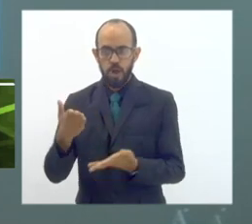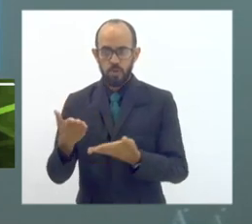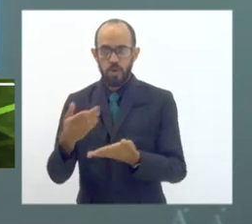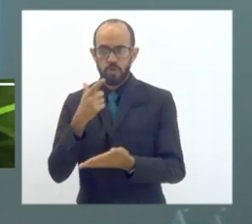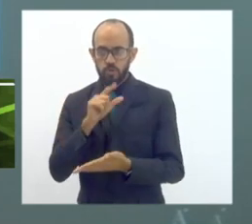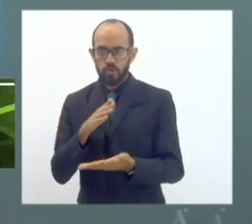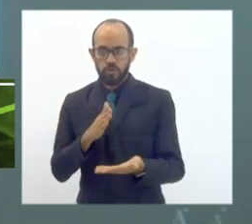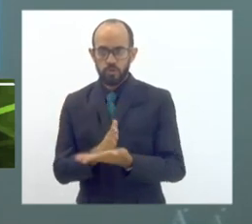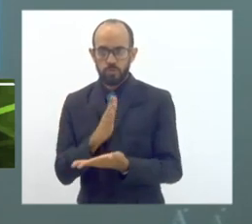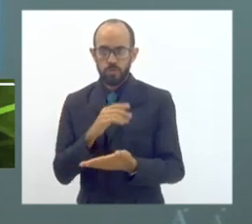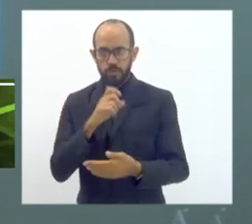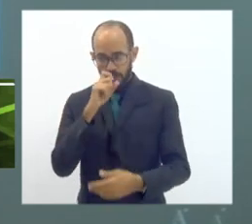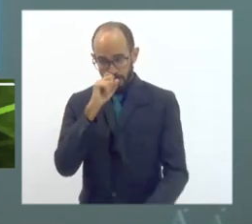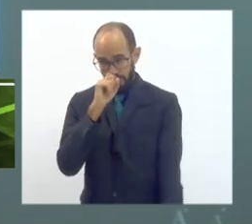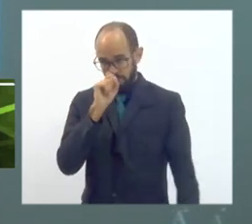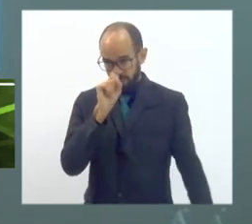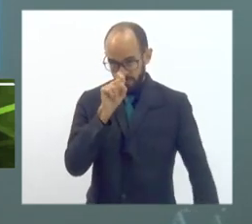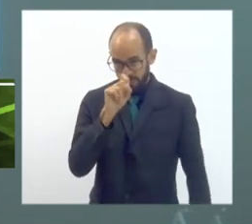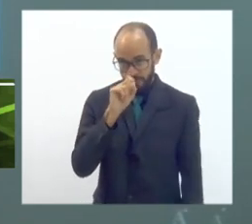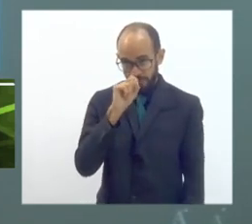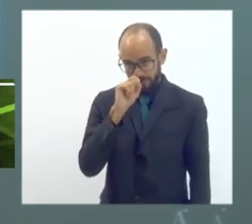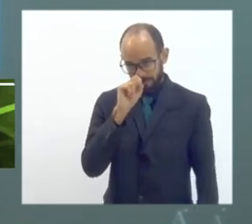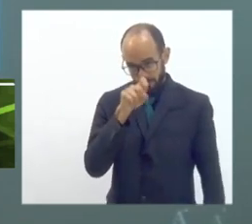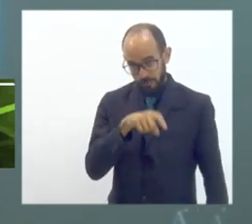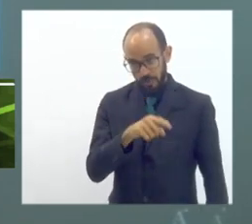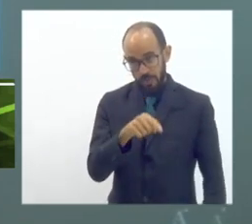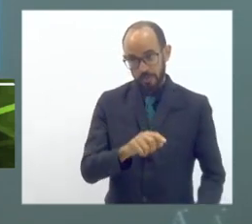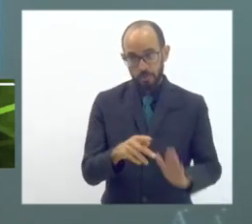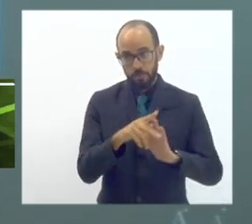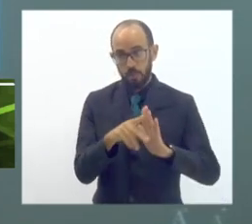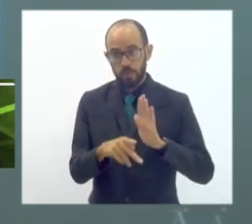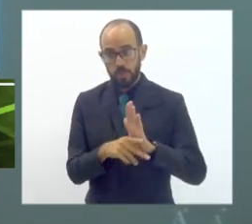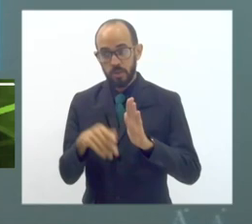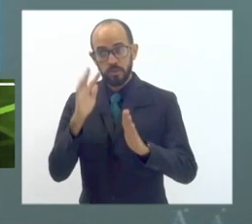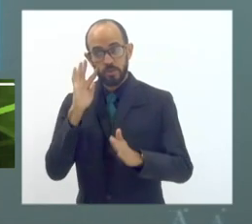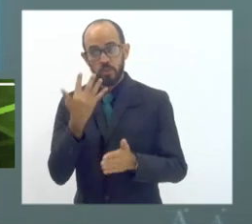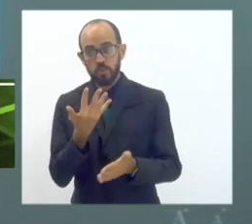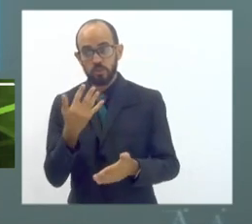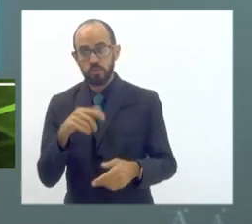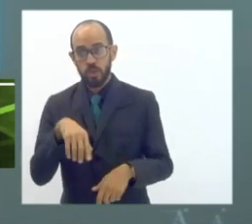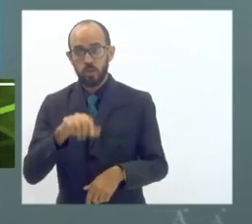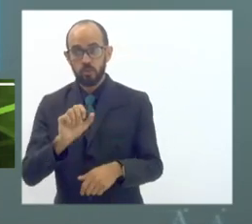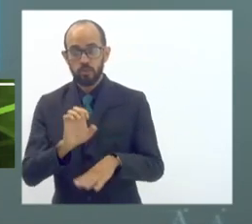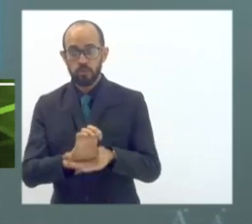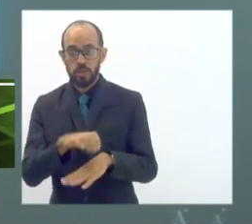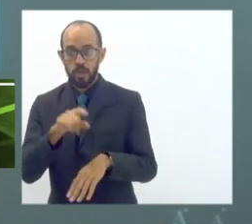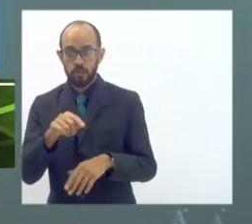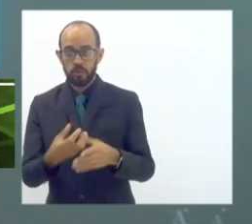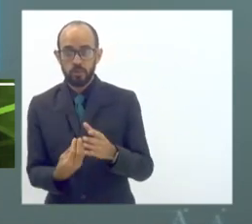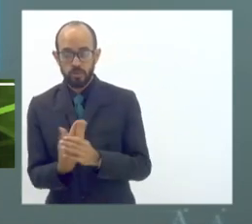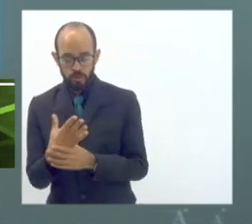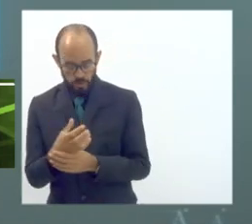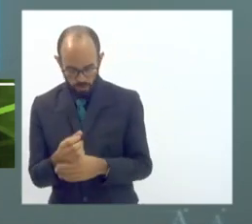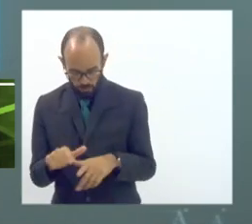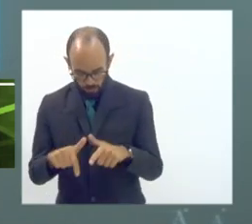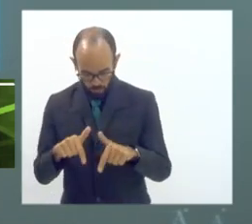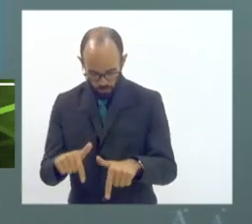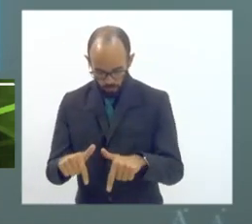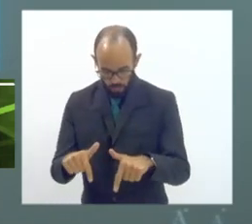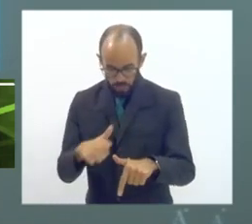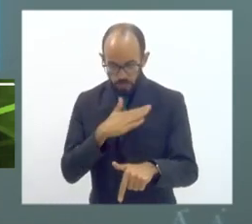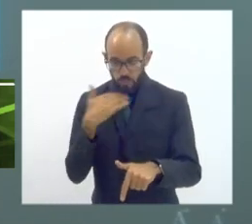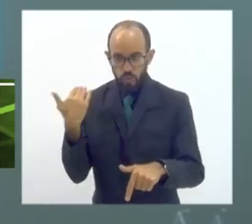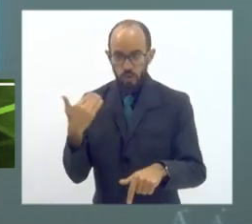na CIR. A gente vai assumir essa portaria, essa resolução da Secretaria de Estado, criando o serviço de certificação de